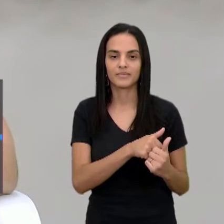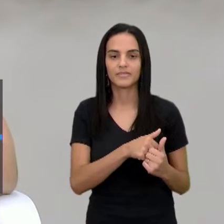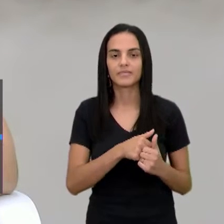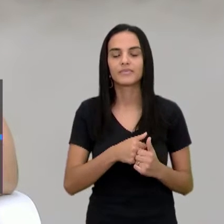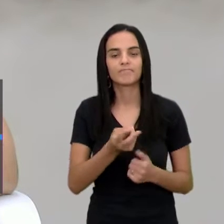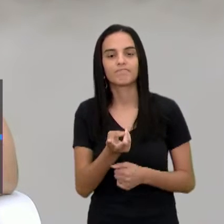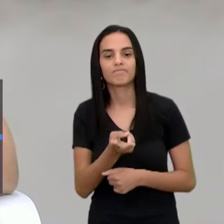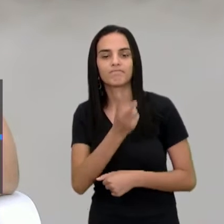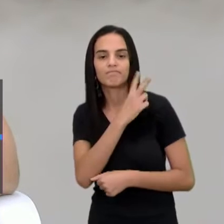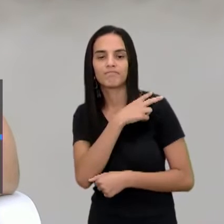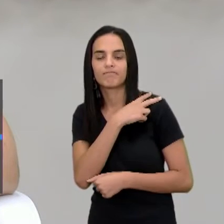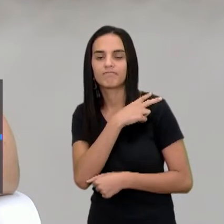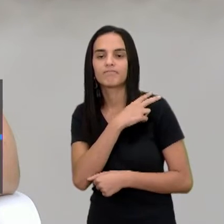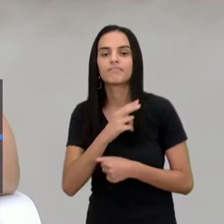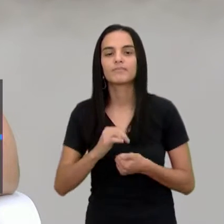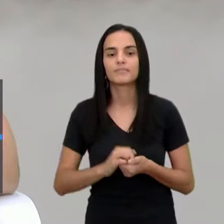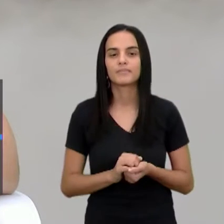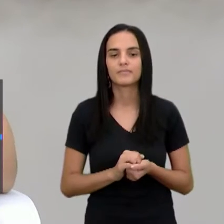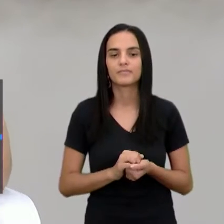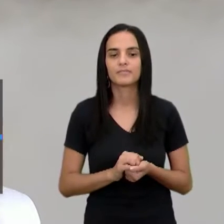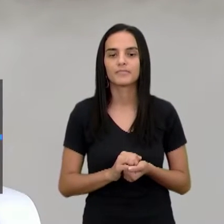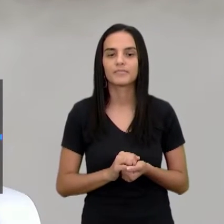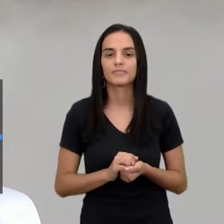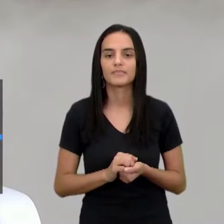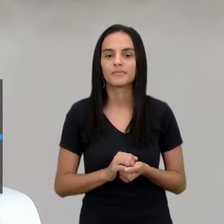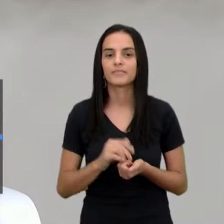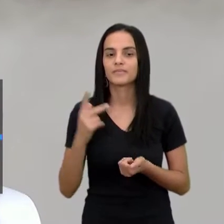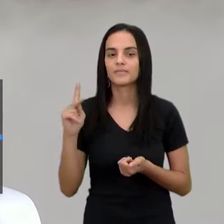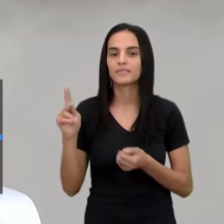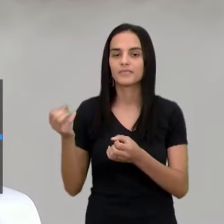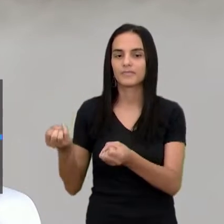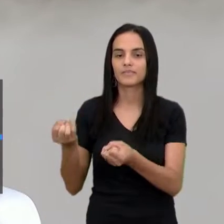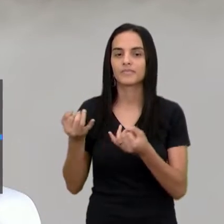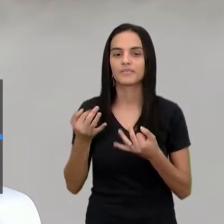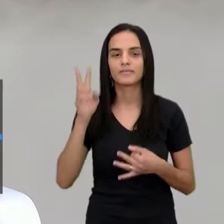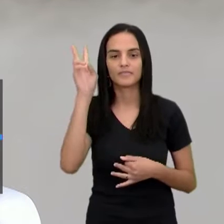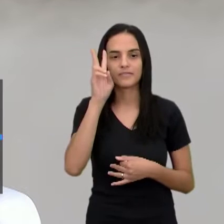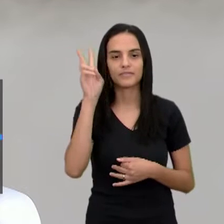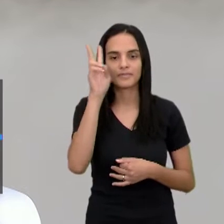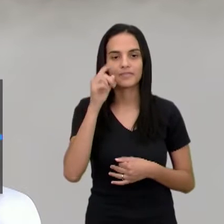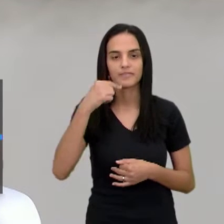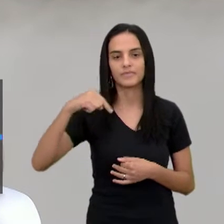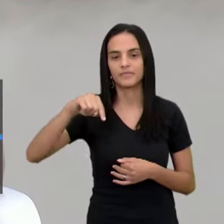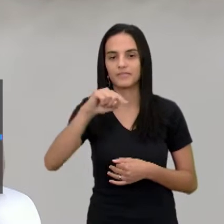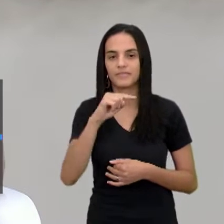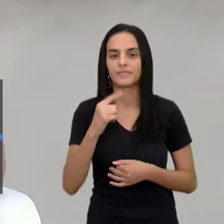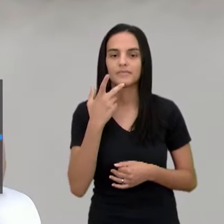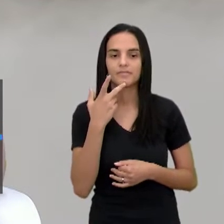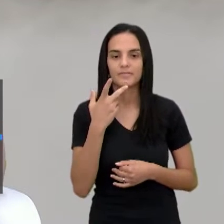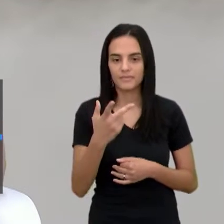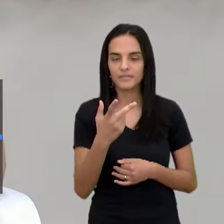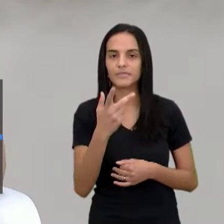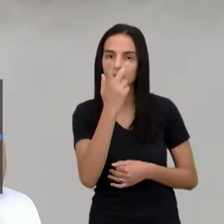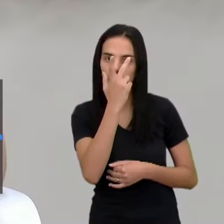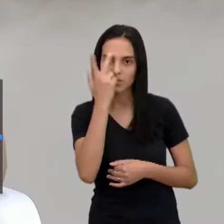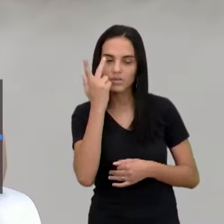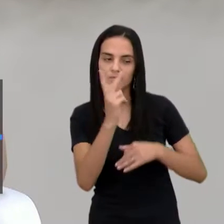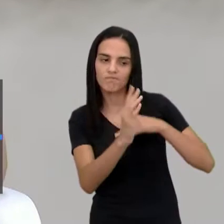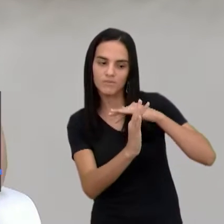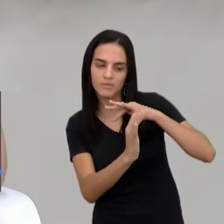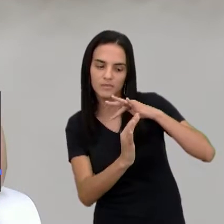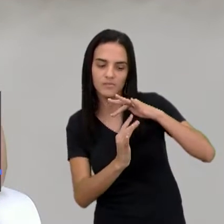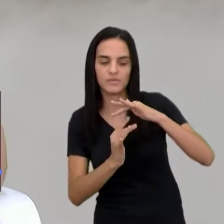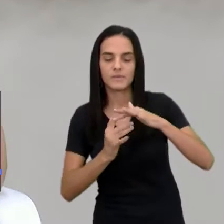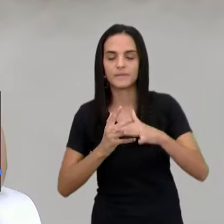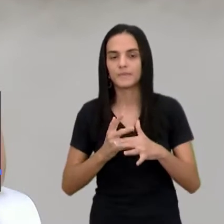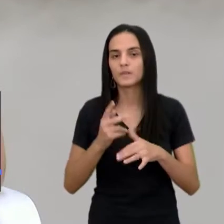série do ensino médio, o Alcides, como você bem mesmo relembrou, a gente está falando aí das questões dos refugiados, aliás, uma questão